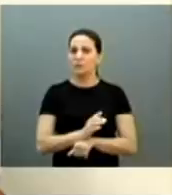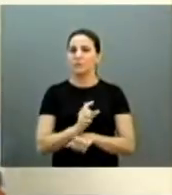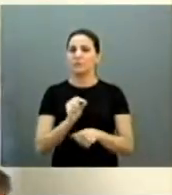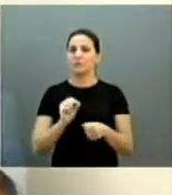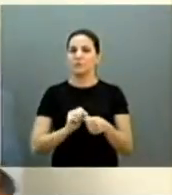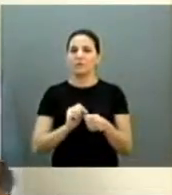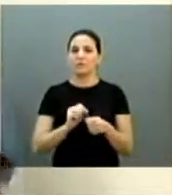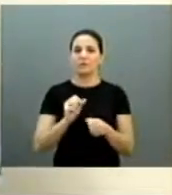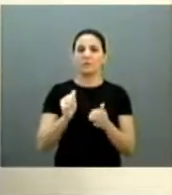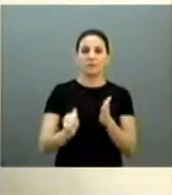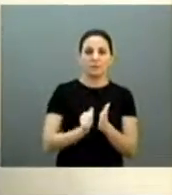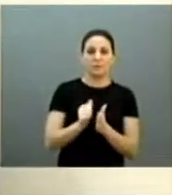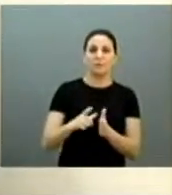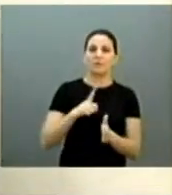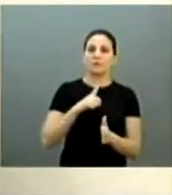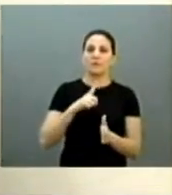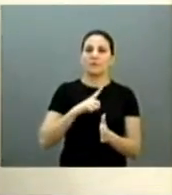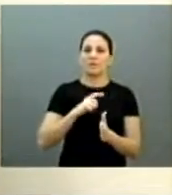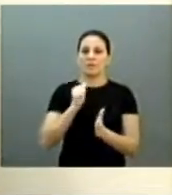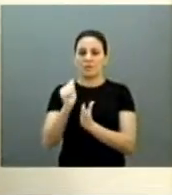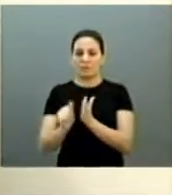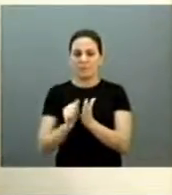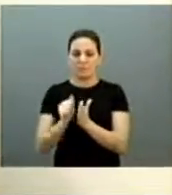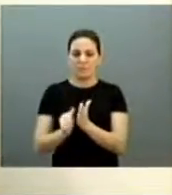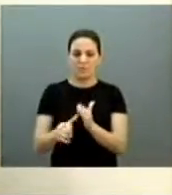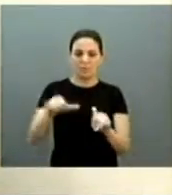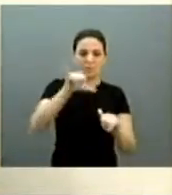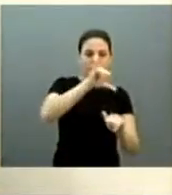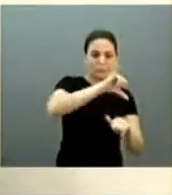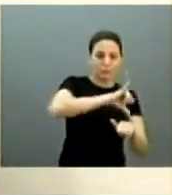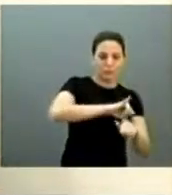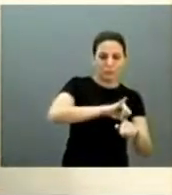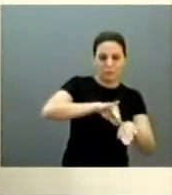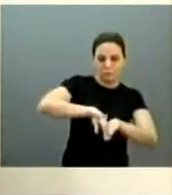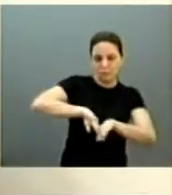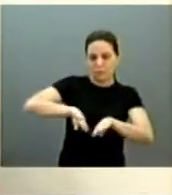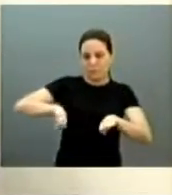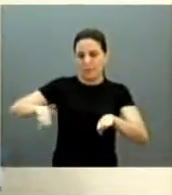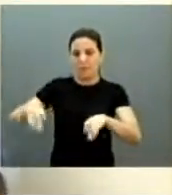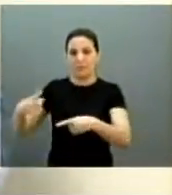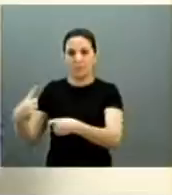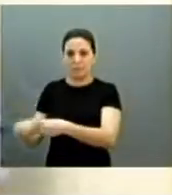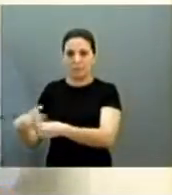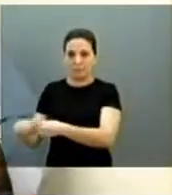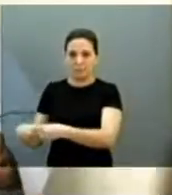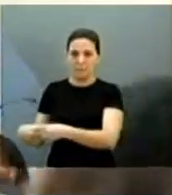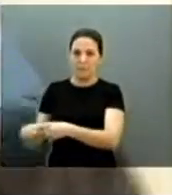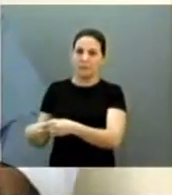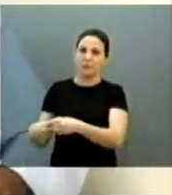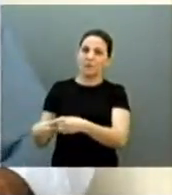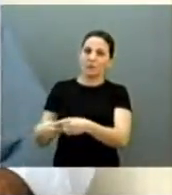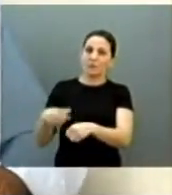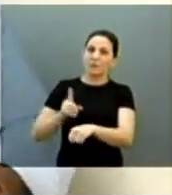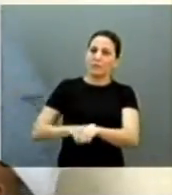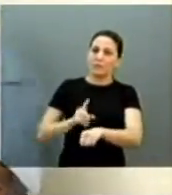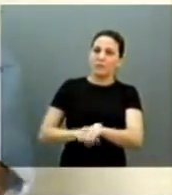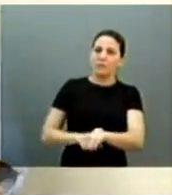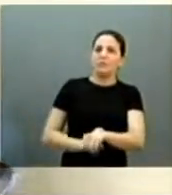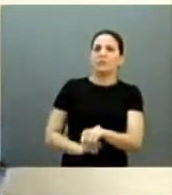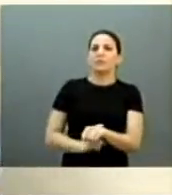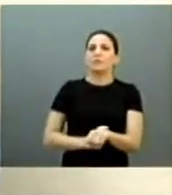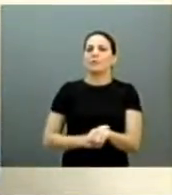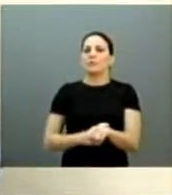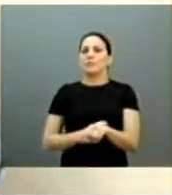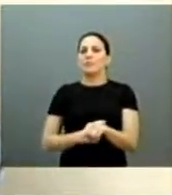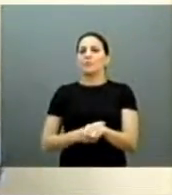existe Araraquara do centro e Araraquara da periferia, tá certo? Não deu tempo de falar totalmente e na sessão passada